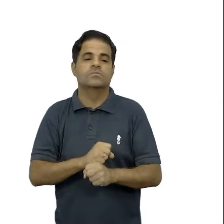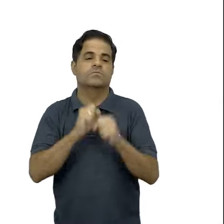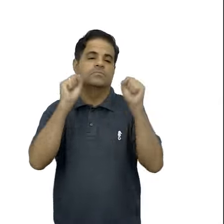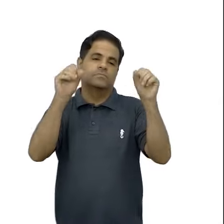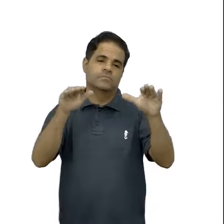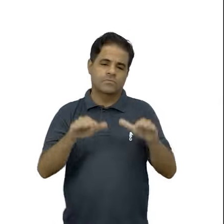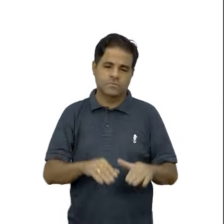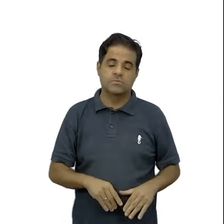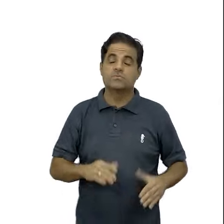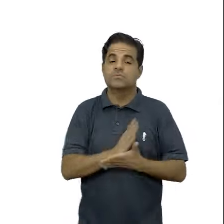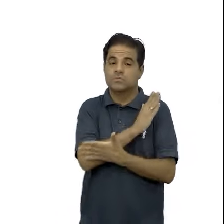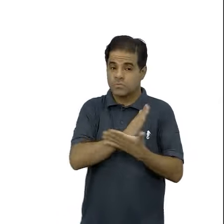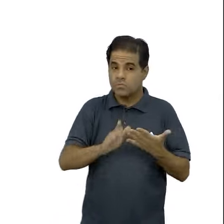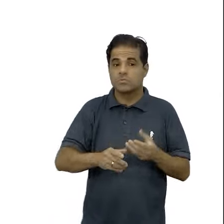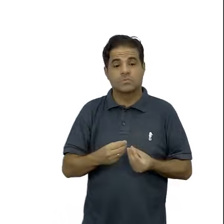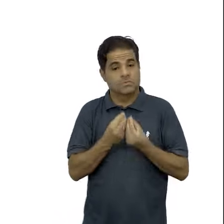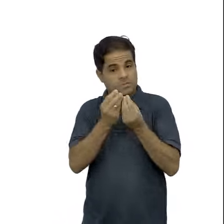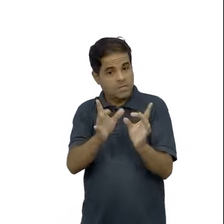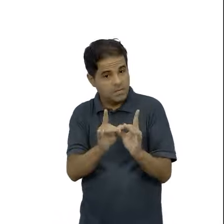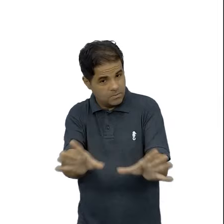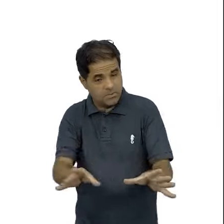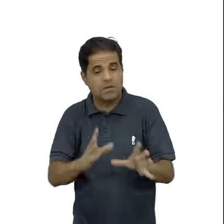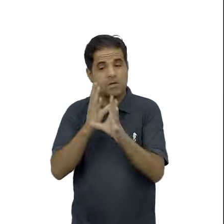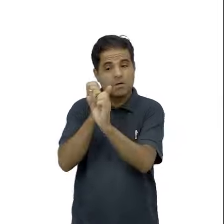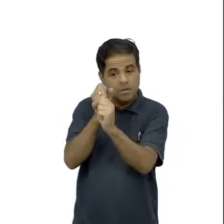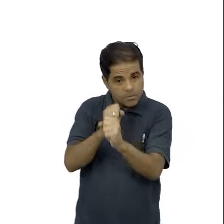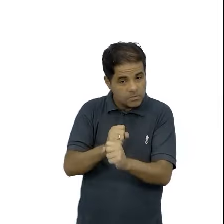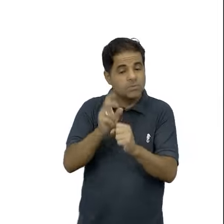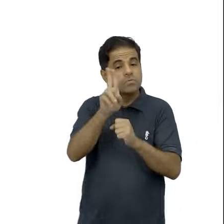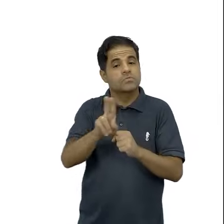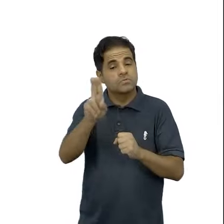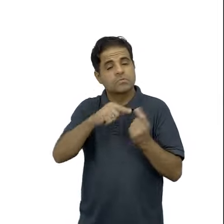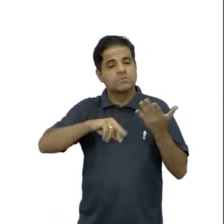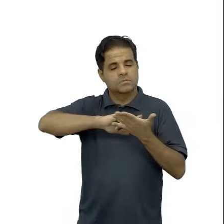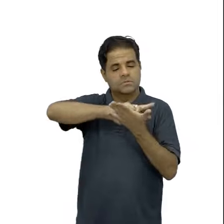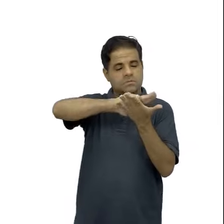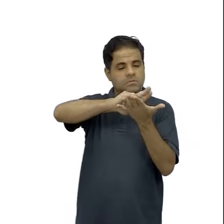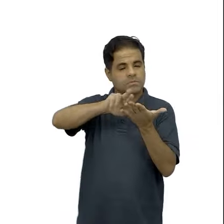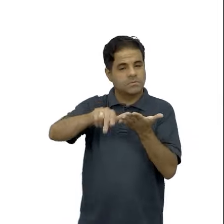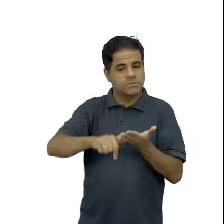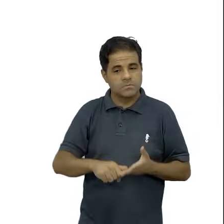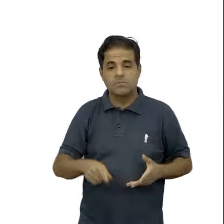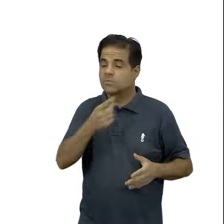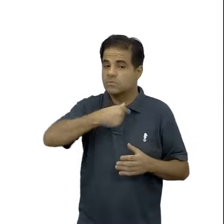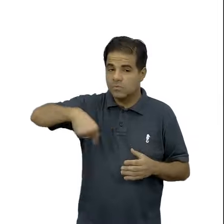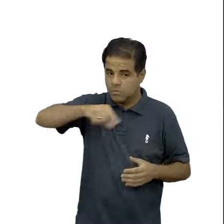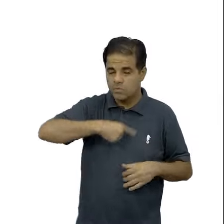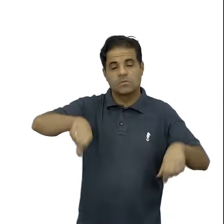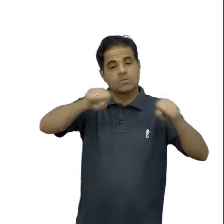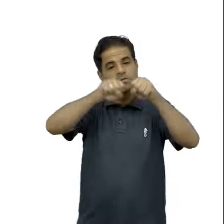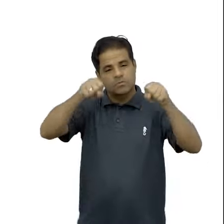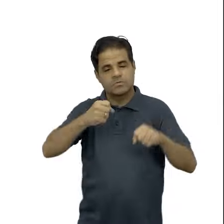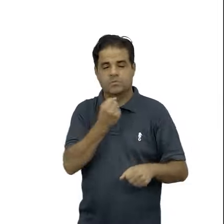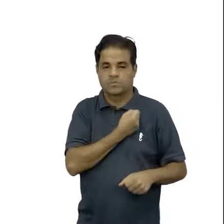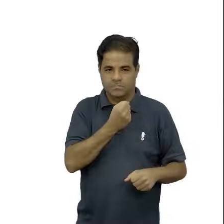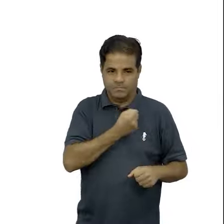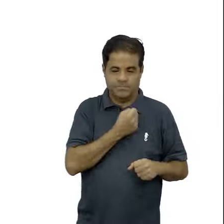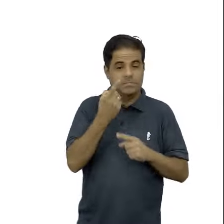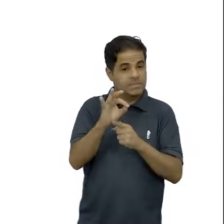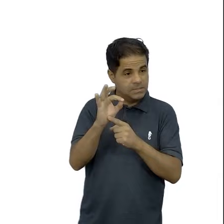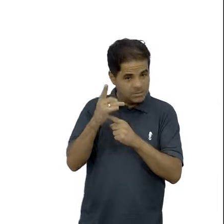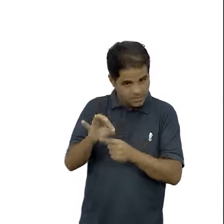coleção. E ao proceder à contagem, utiliza-se as características do nosso sistema de numeração